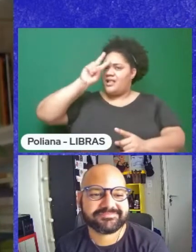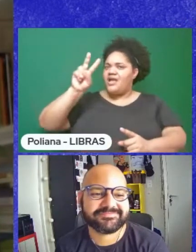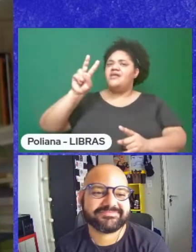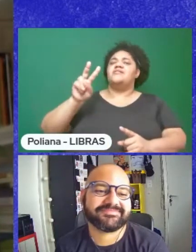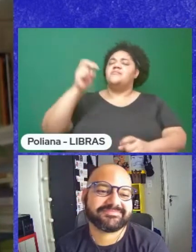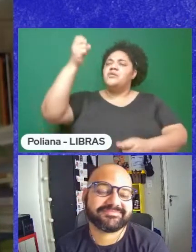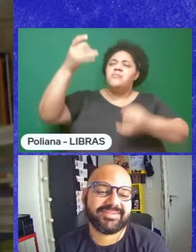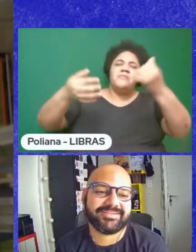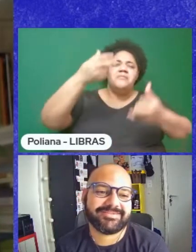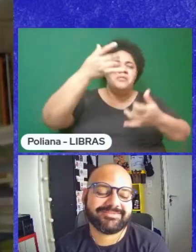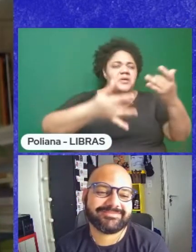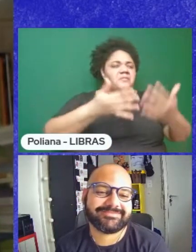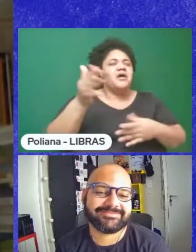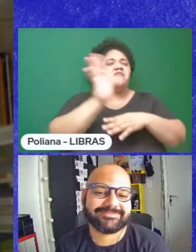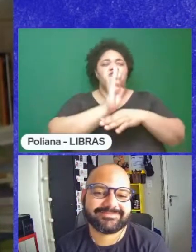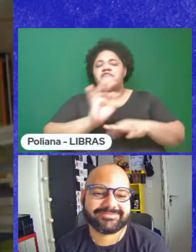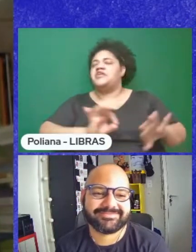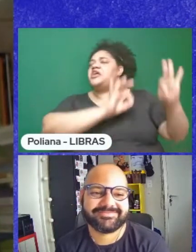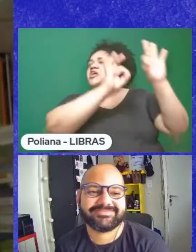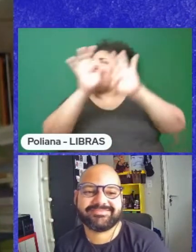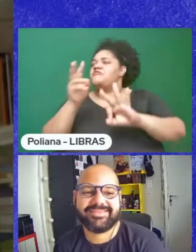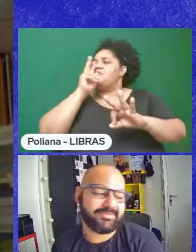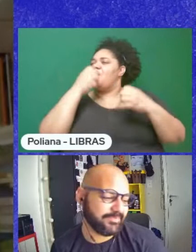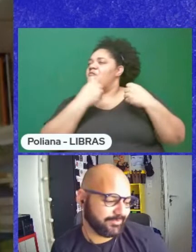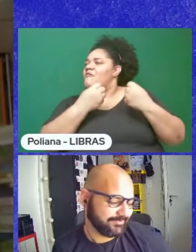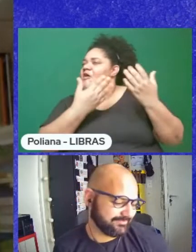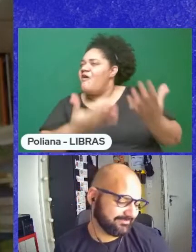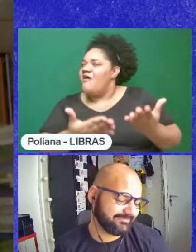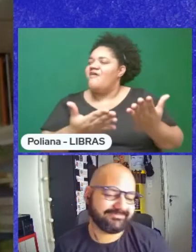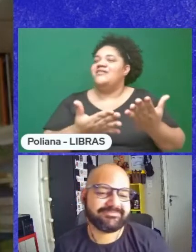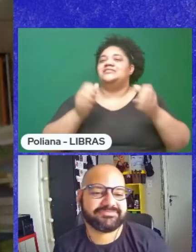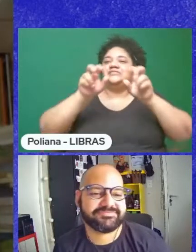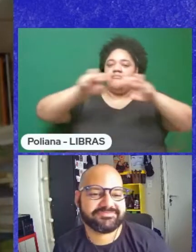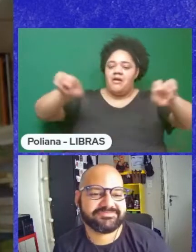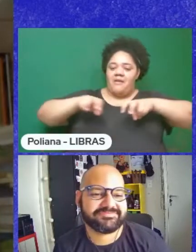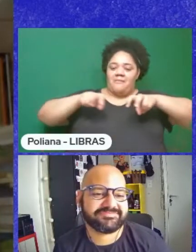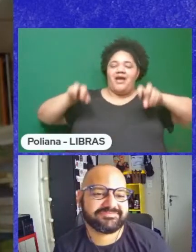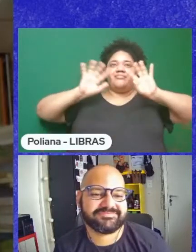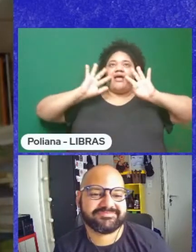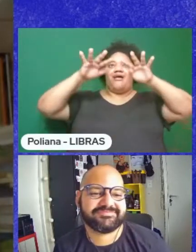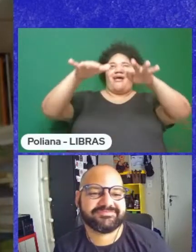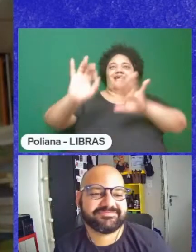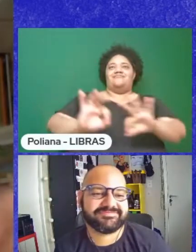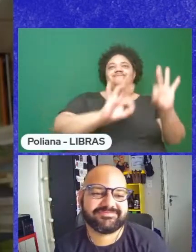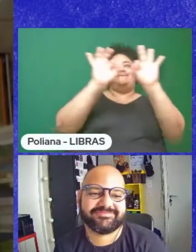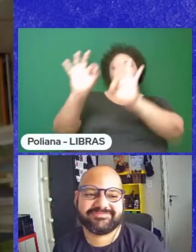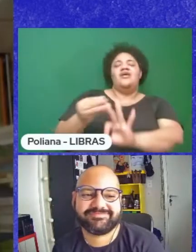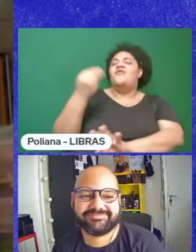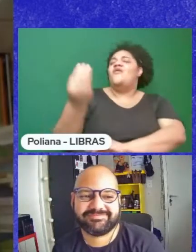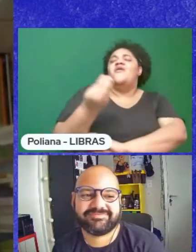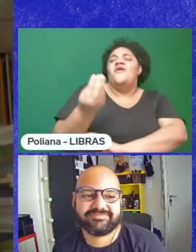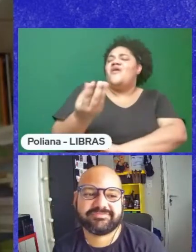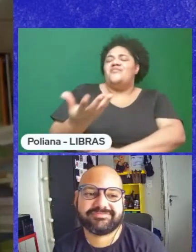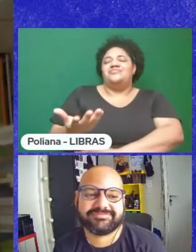comentando, né, da força do filme na plateia. Então, como é que foi para você? Como vem sendo,